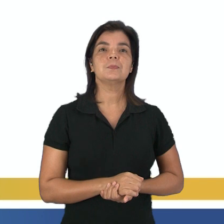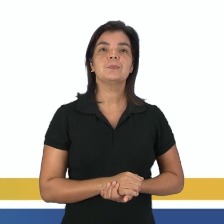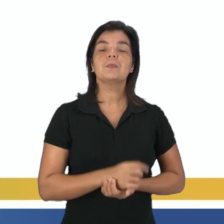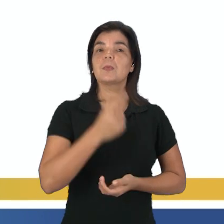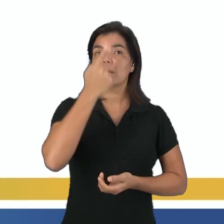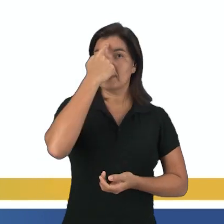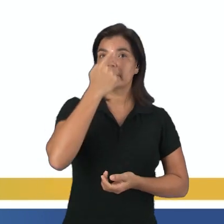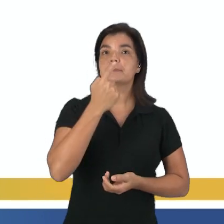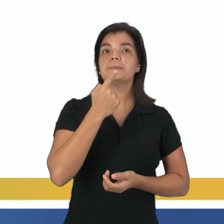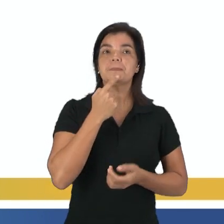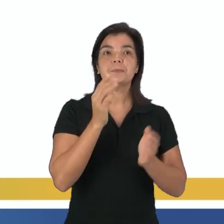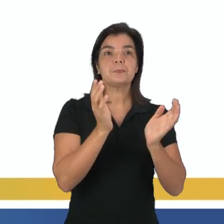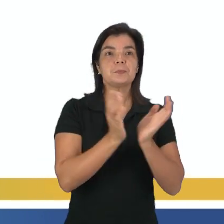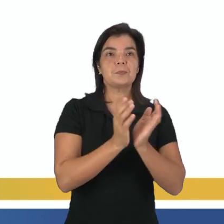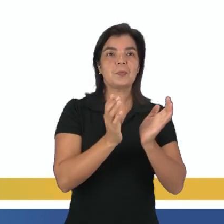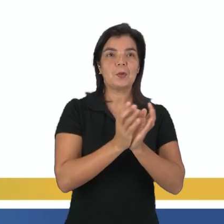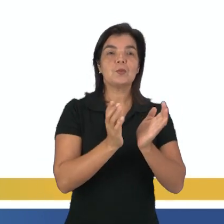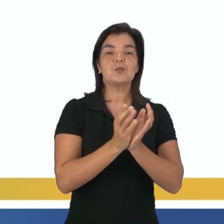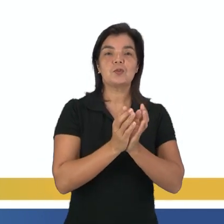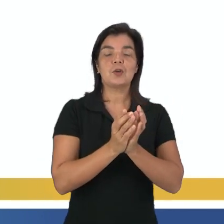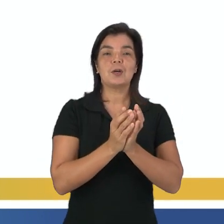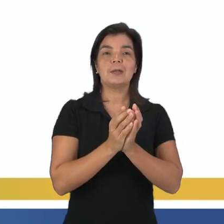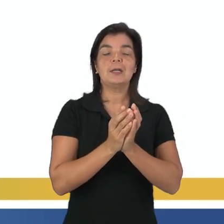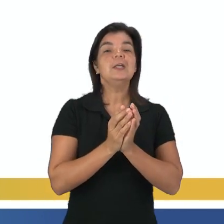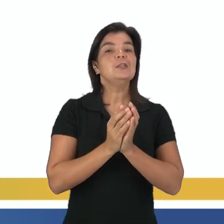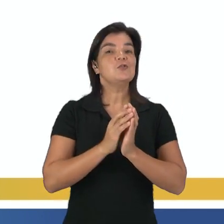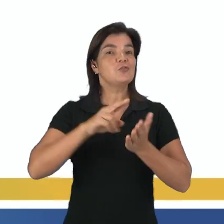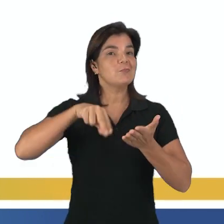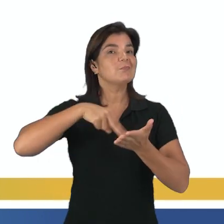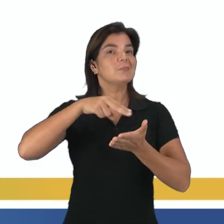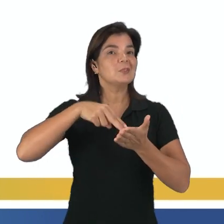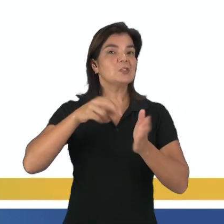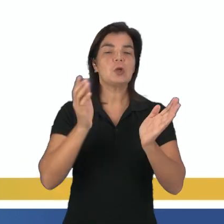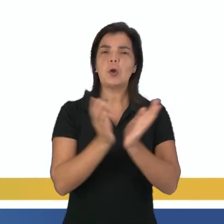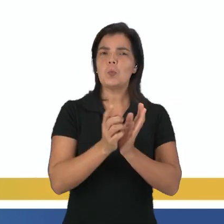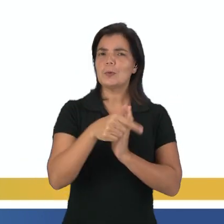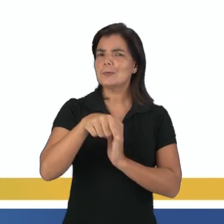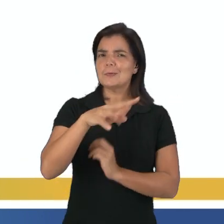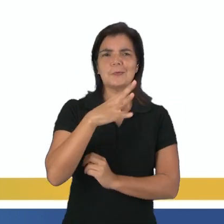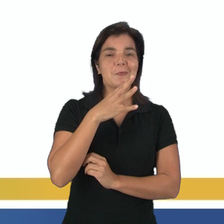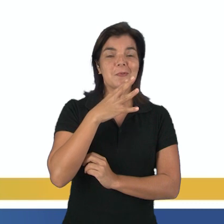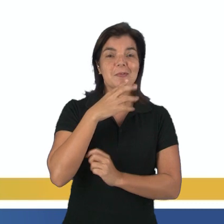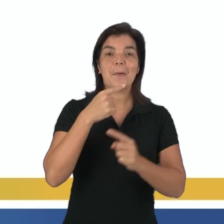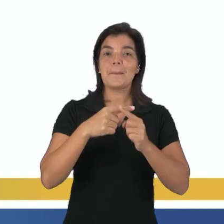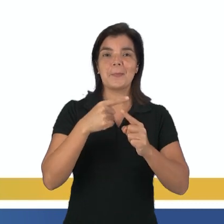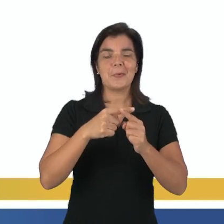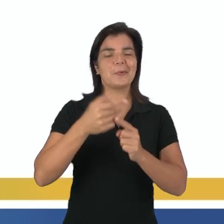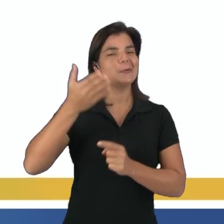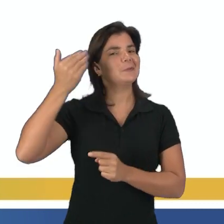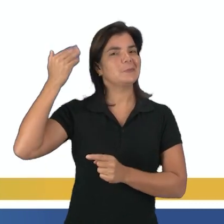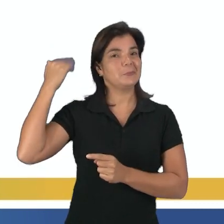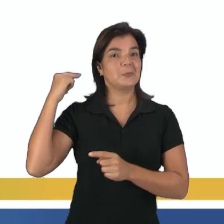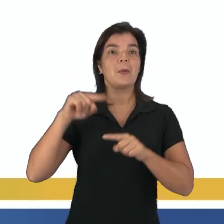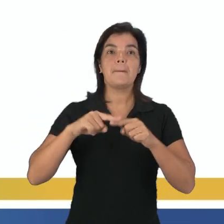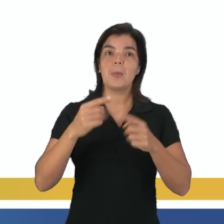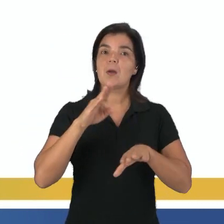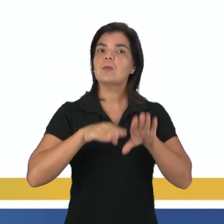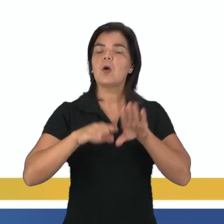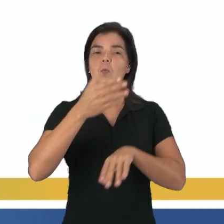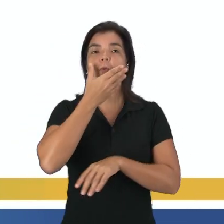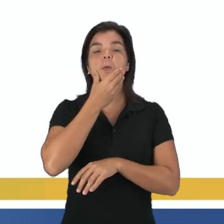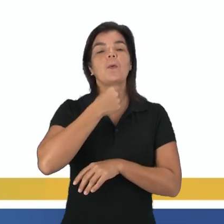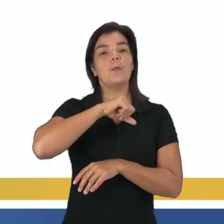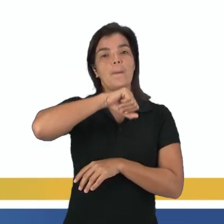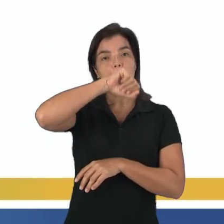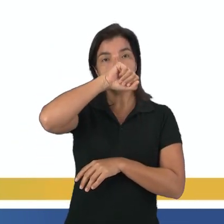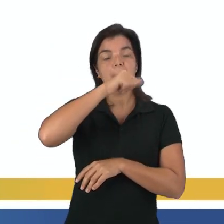uma imagem de um grupo do Chan, o Chan. Esse grupo não é conhecido de você porque não é do seu tempo, mas talvez os seus